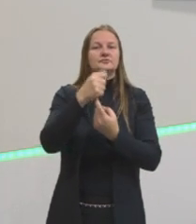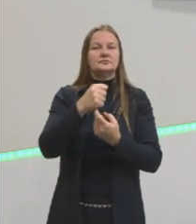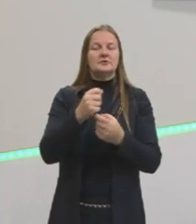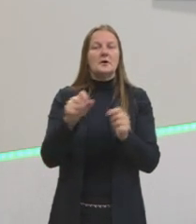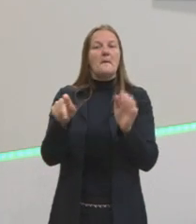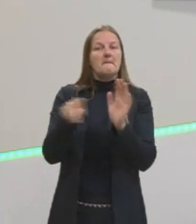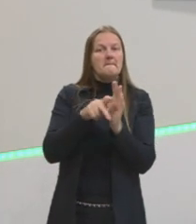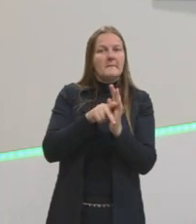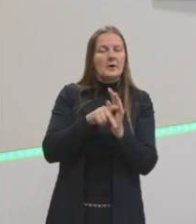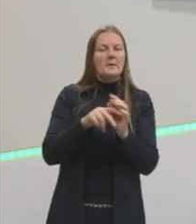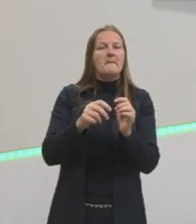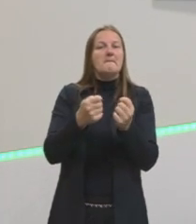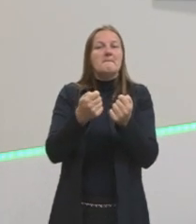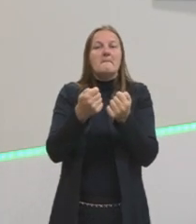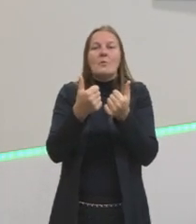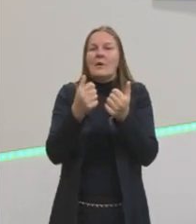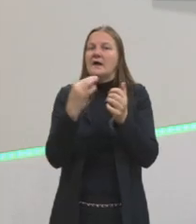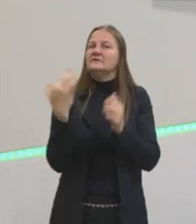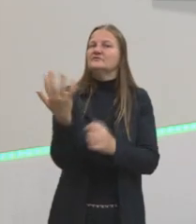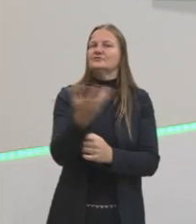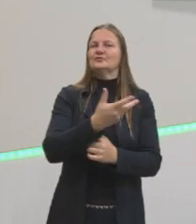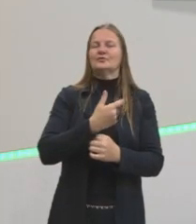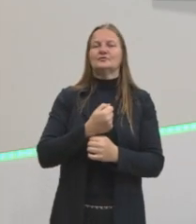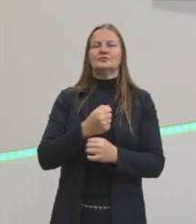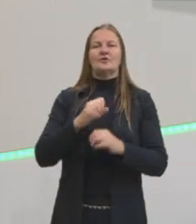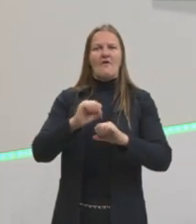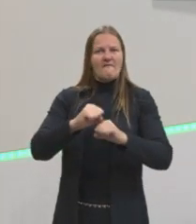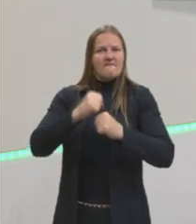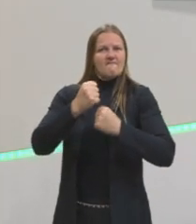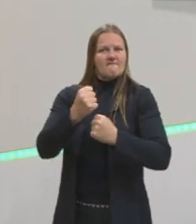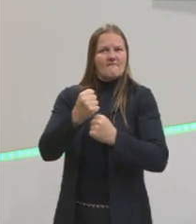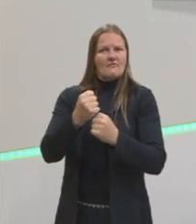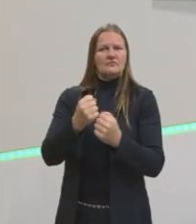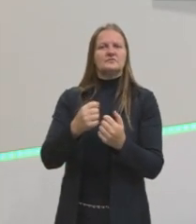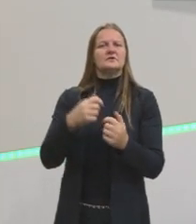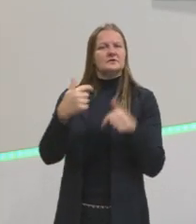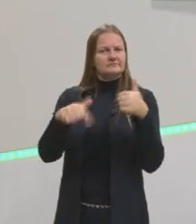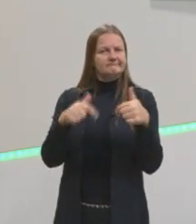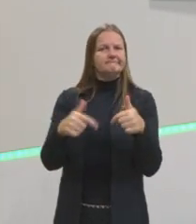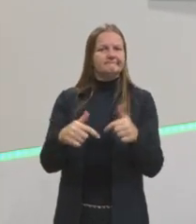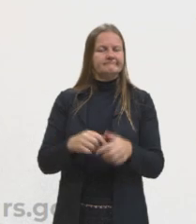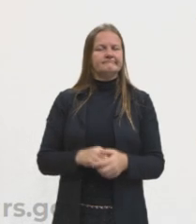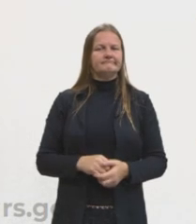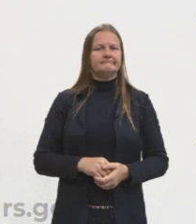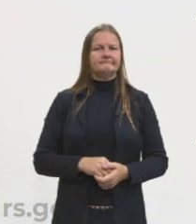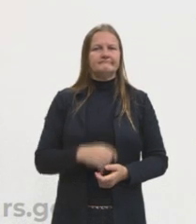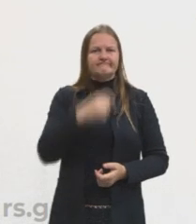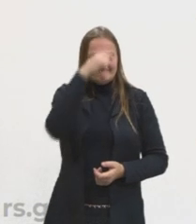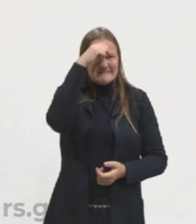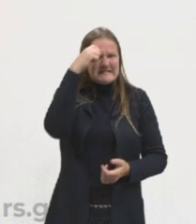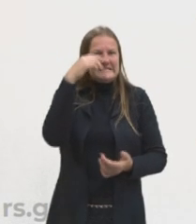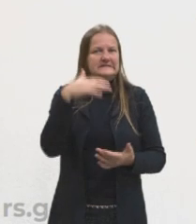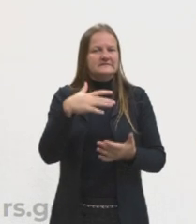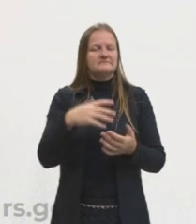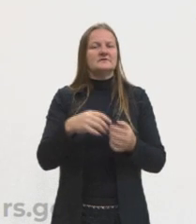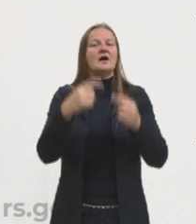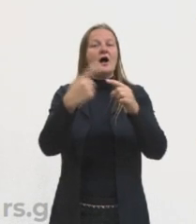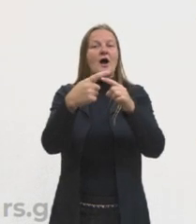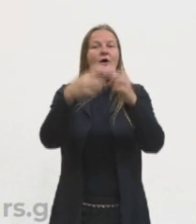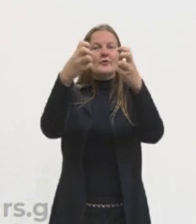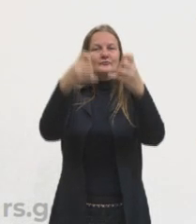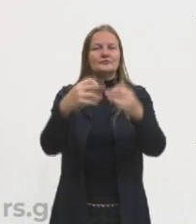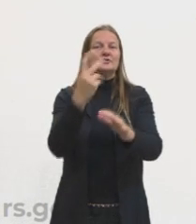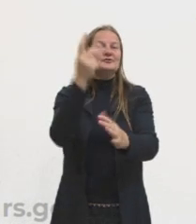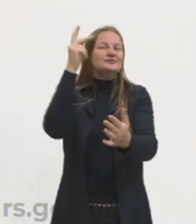seu trabalho mas a maioria dos trabalhadores vendem apenas a força do seu trabalho para entender vamos entender um pouquinho a